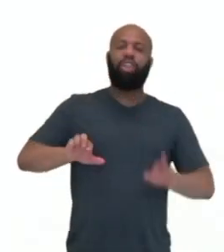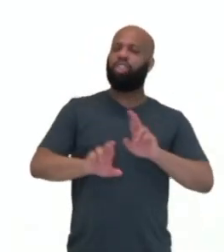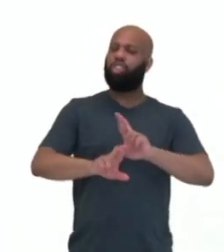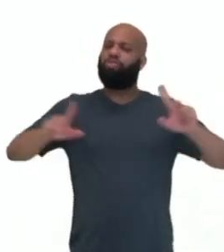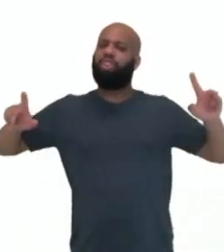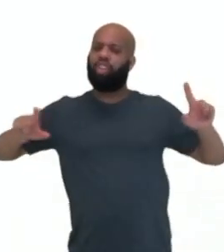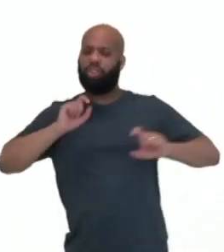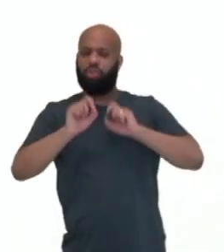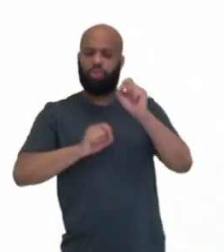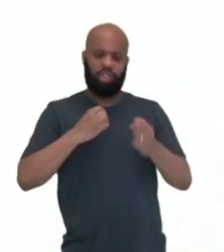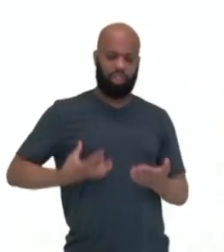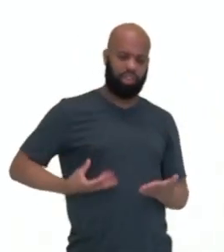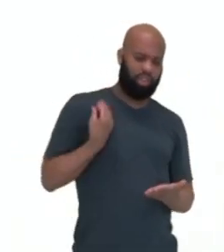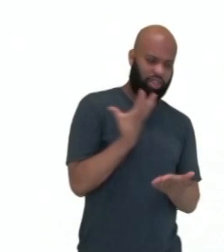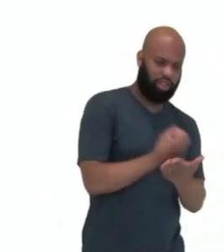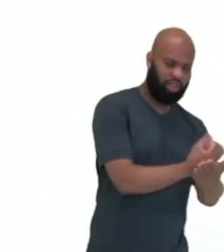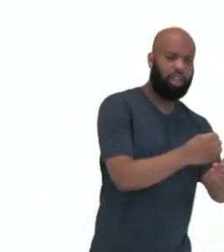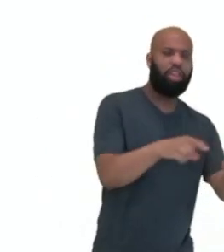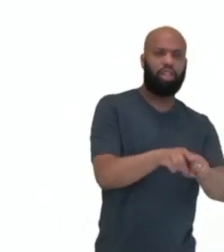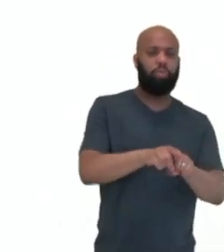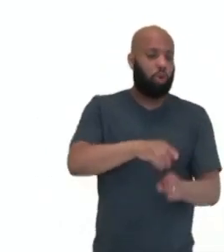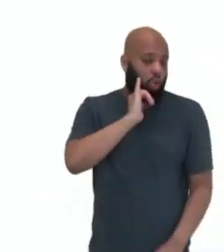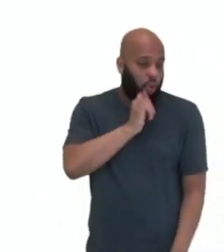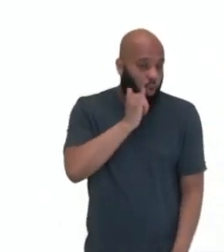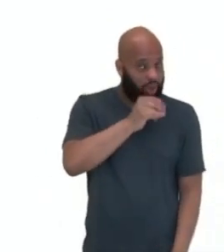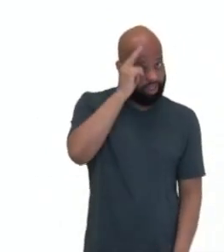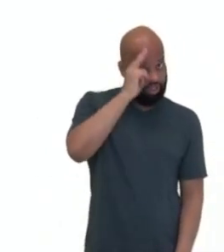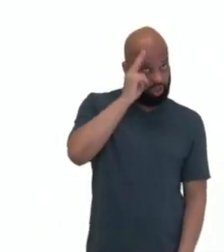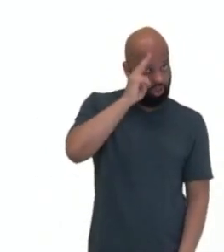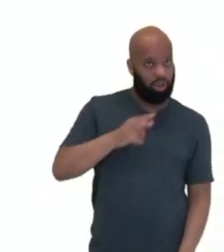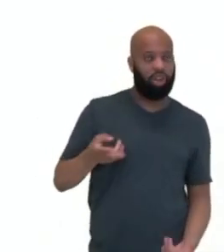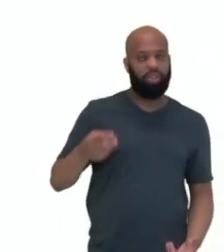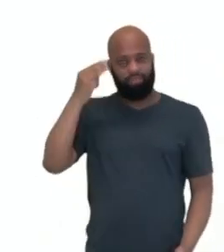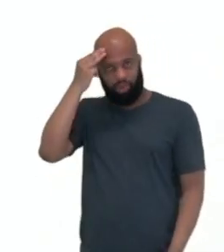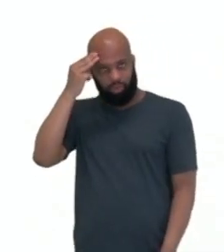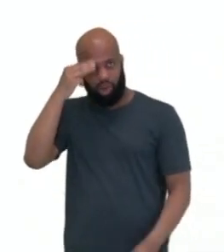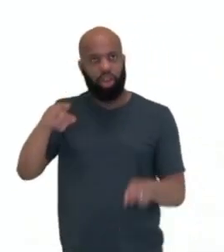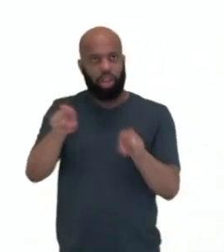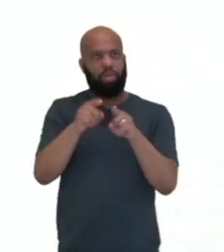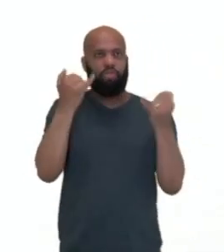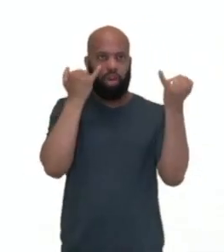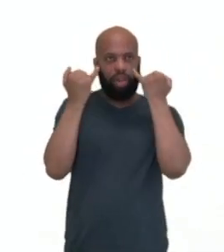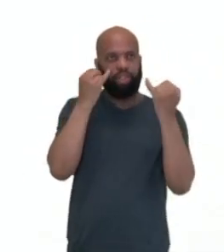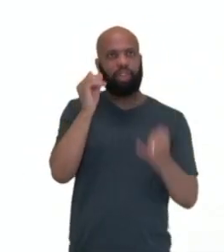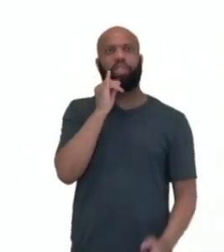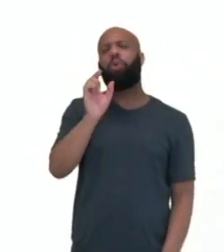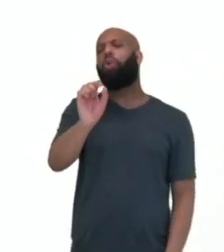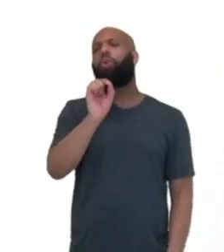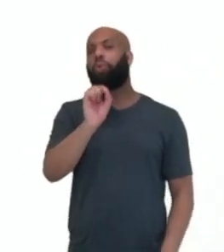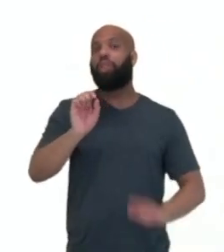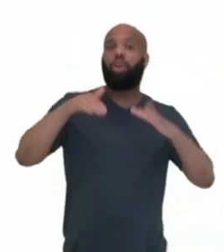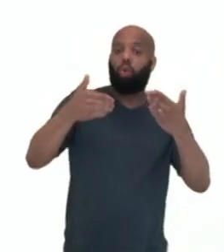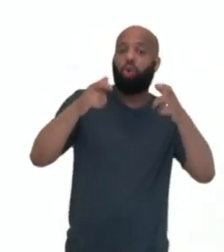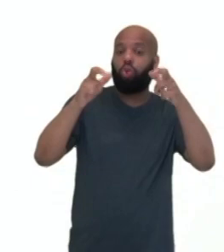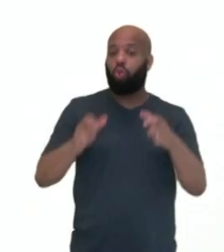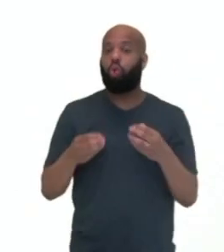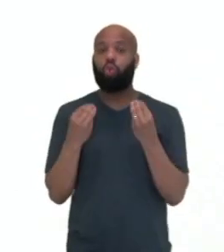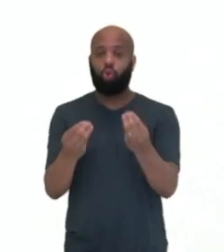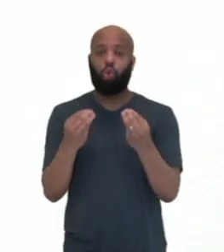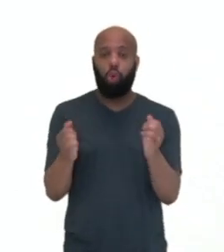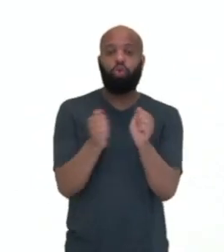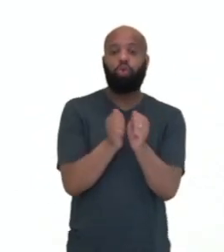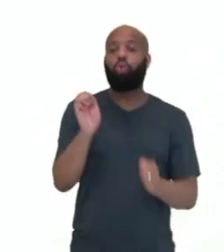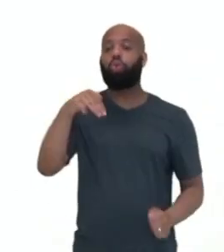diferenciamos biografia, relato de memória e informações como o que, quando, onde, como e com